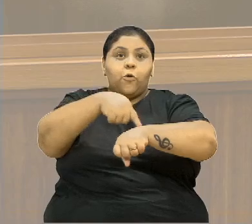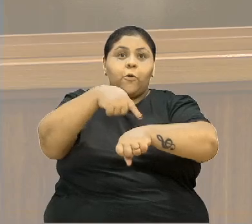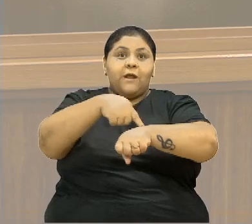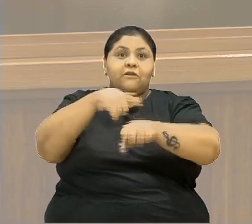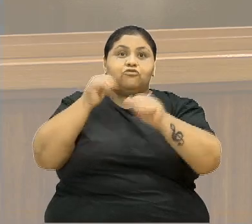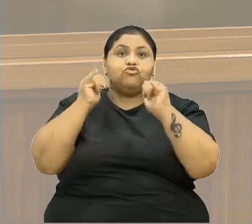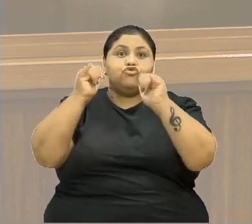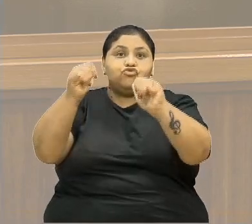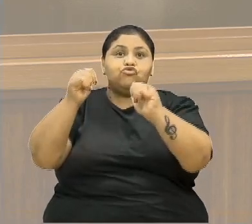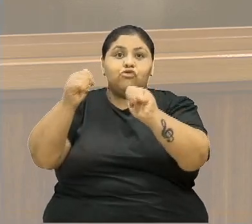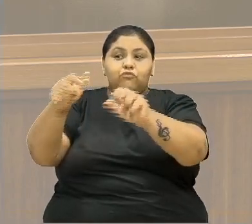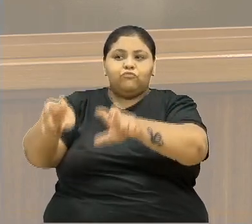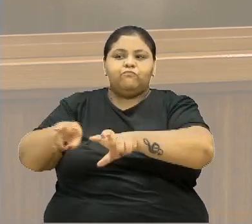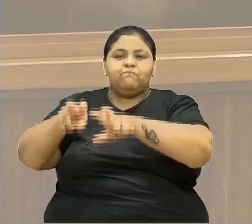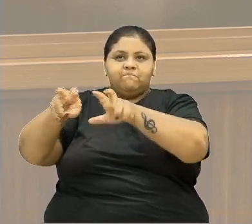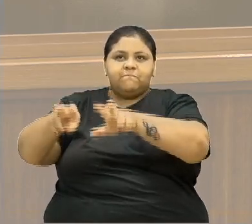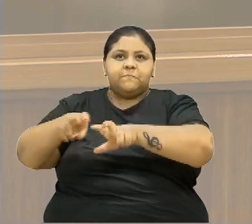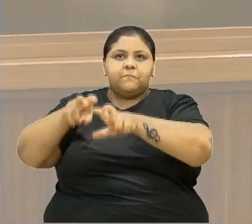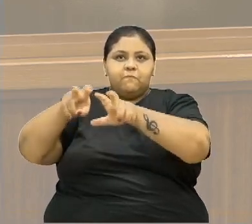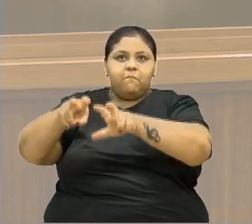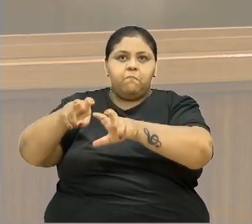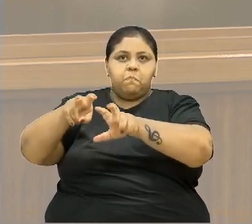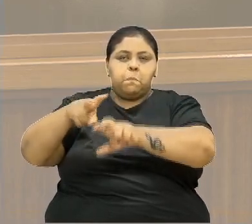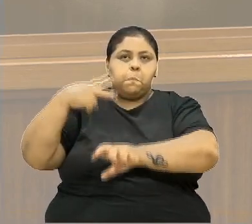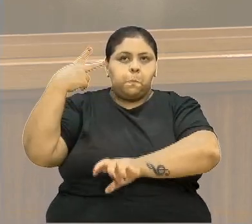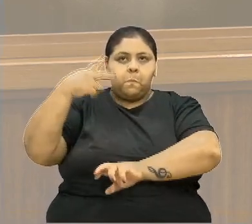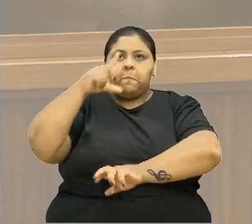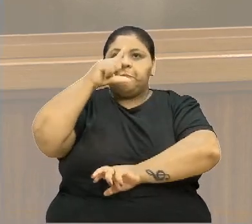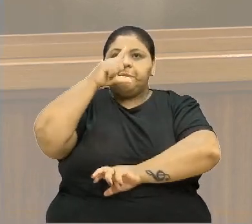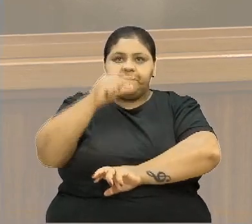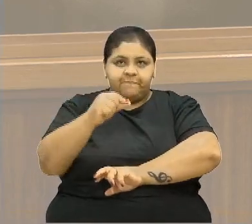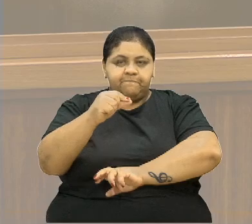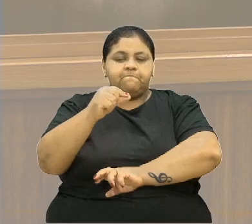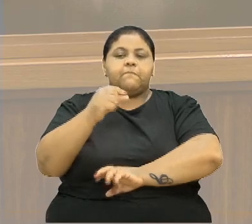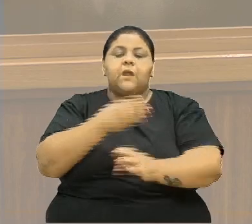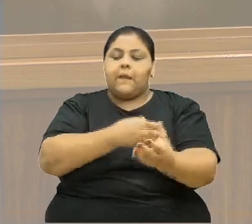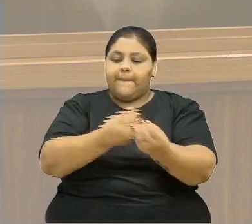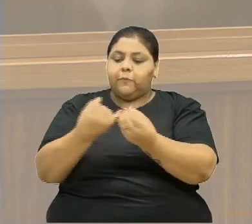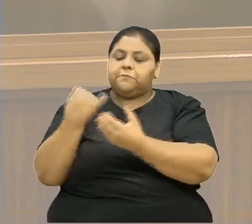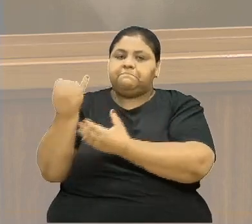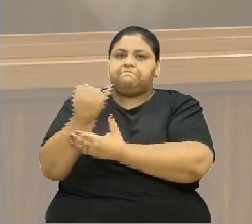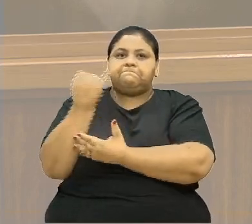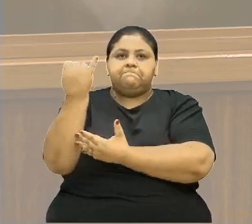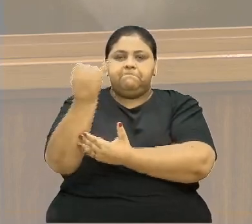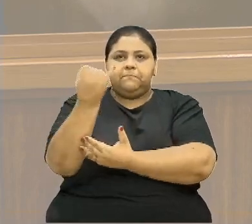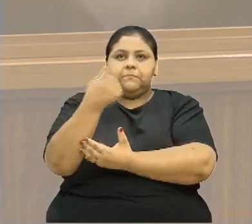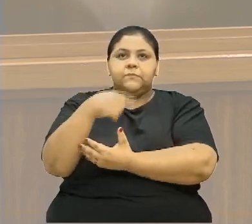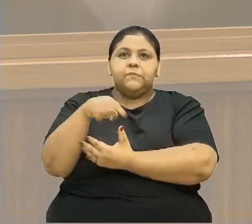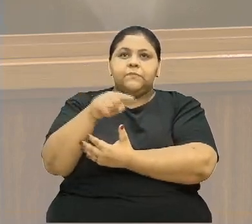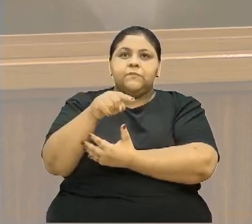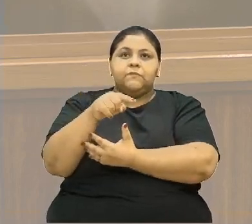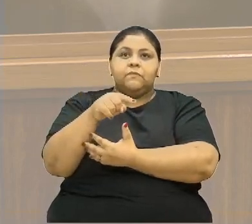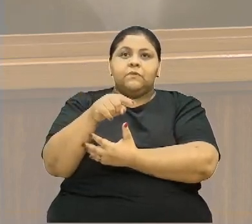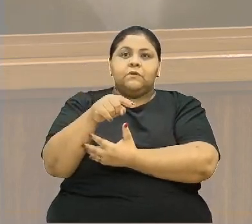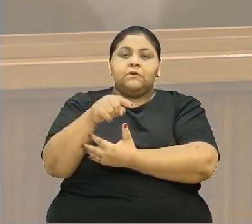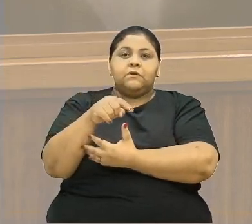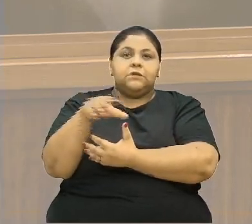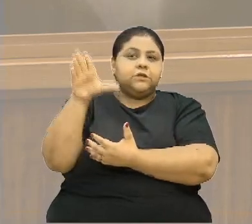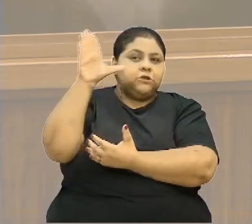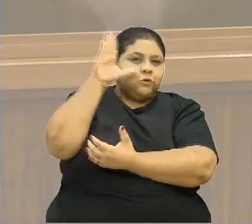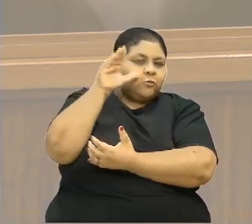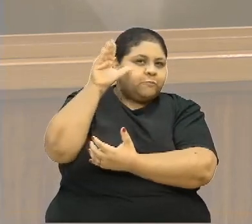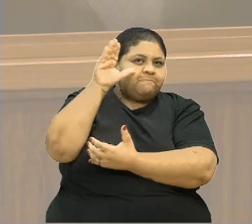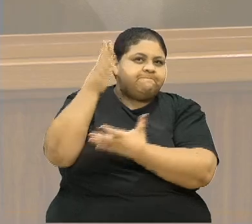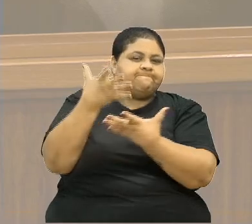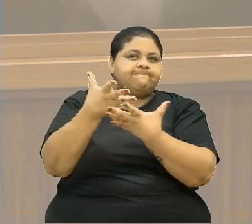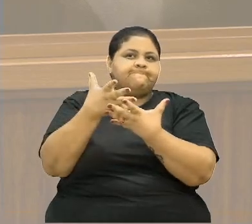interior, né, vereador Fantinel? É algo fundamental. Quando a gente olha para a ampliação dos ônibus